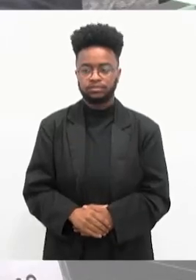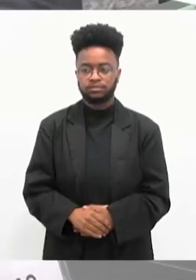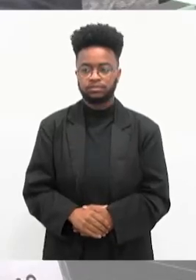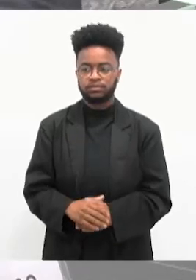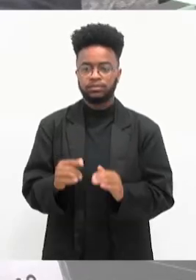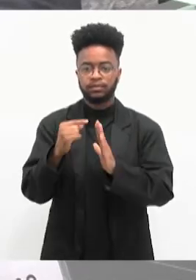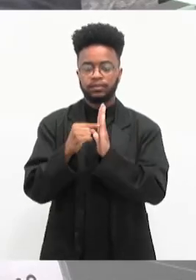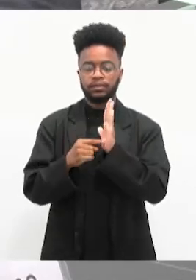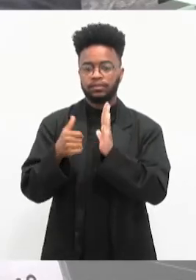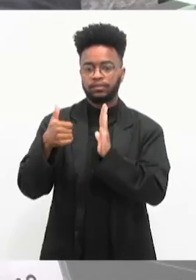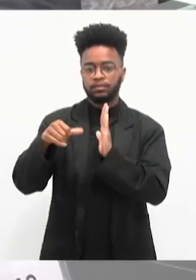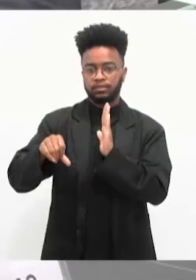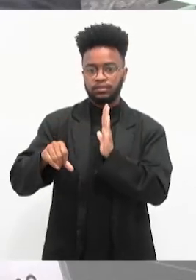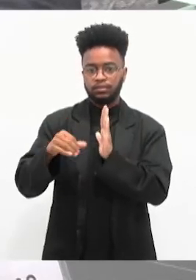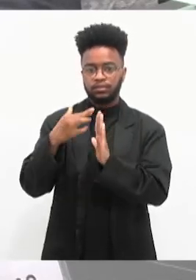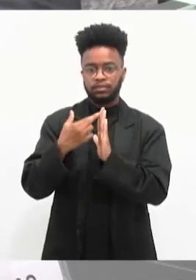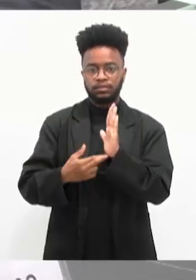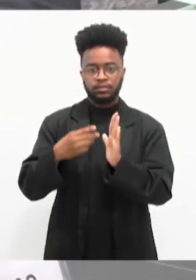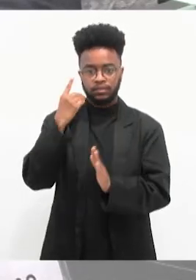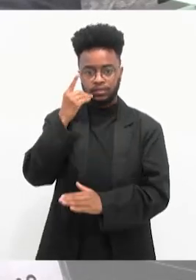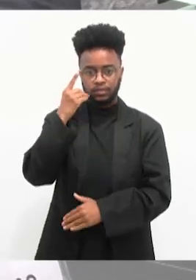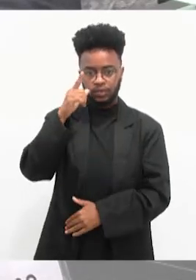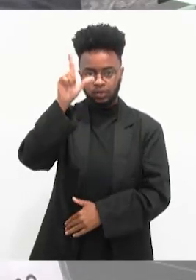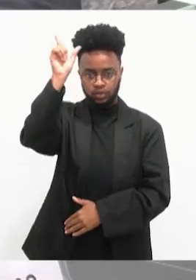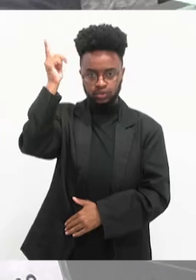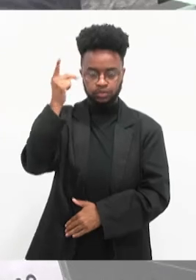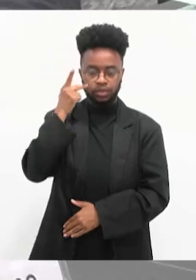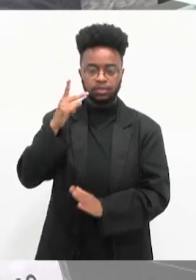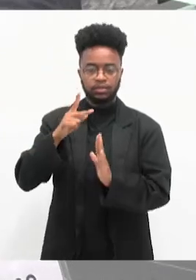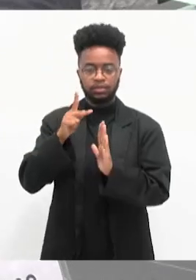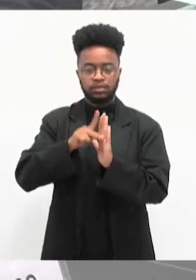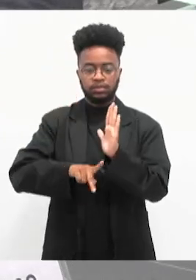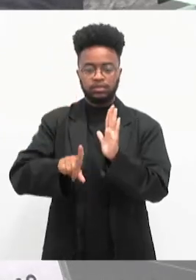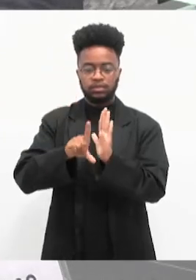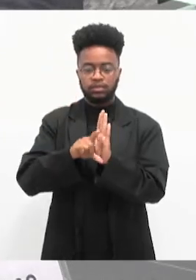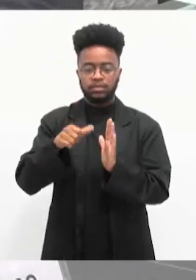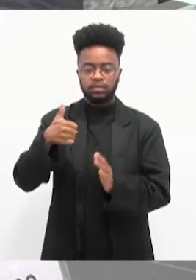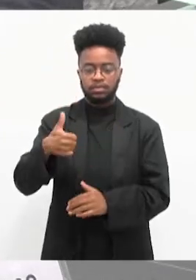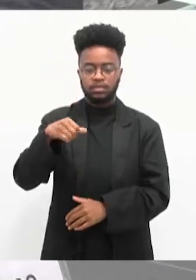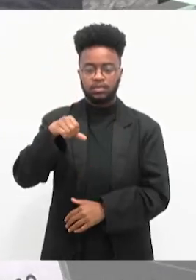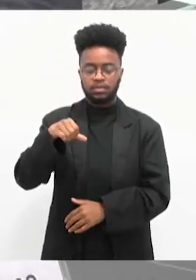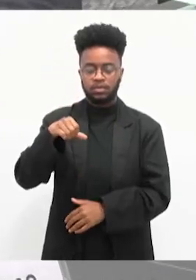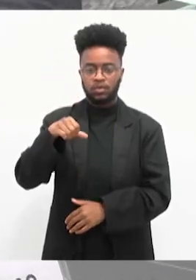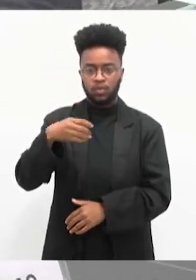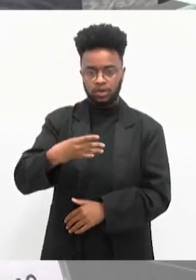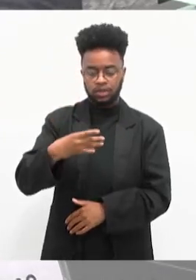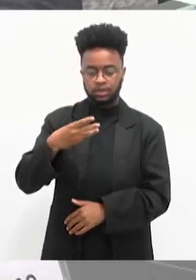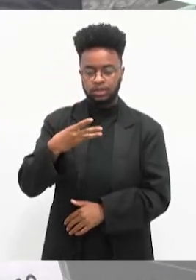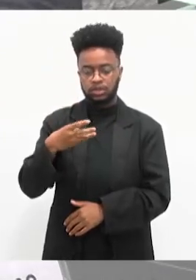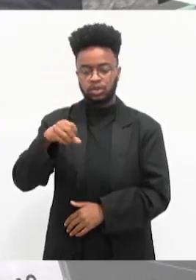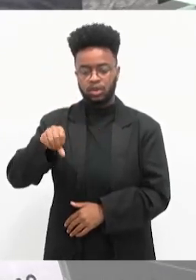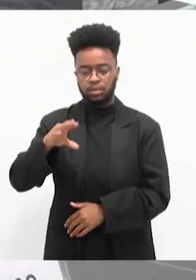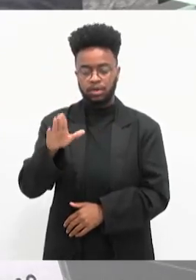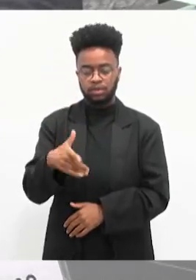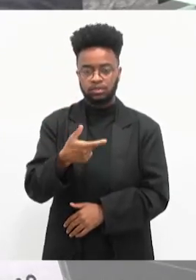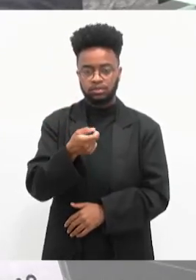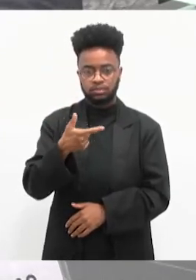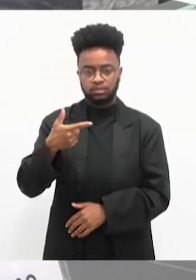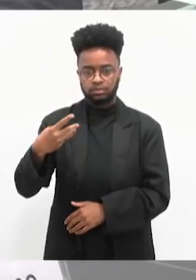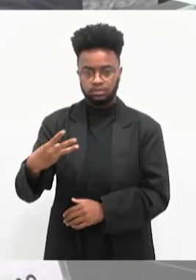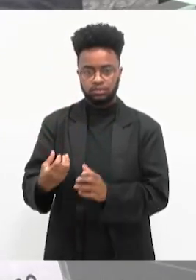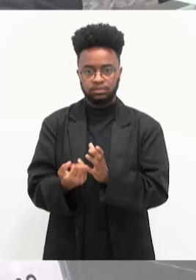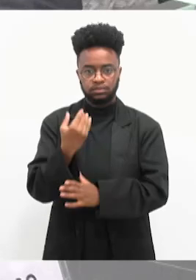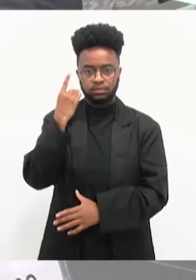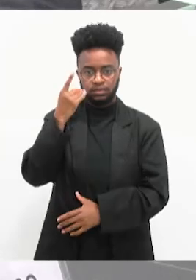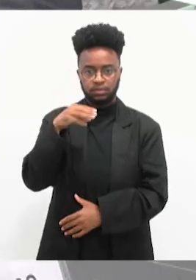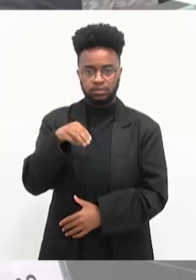Item 19, sob relatoria do deputado Luiz Paulo, projeto de lei número 1439 de 23, de autoria do deputado Márcio Canella,